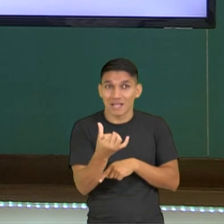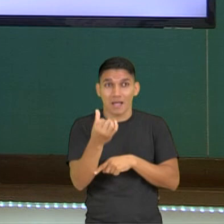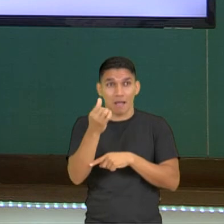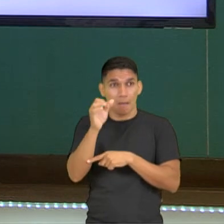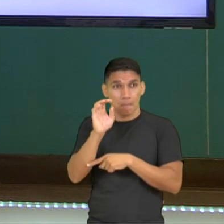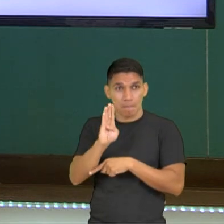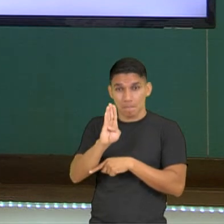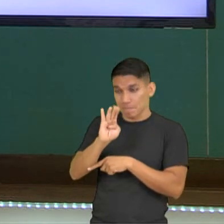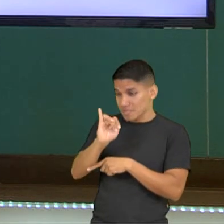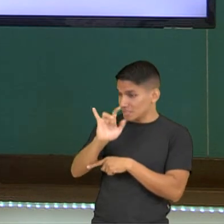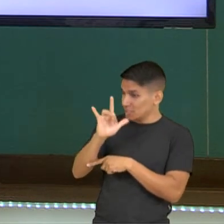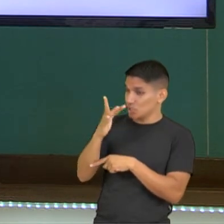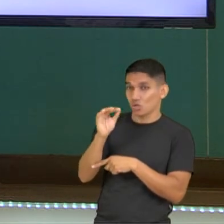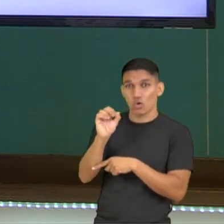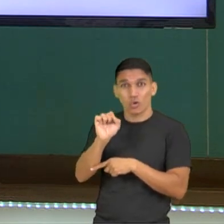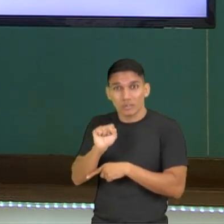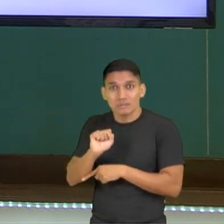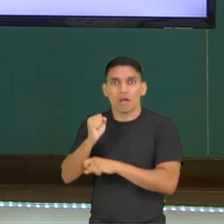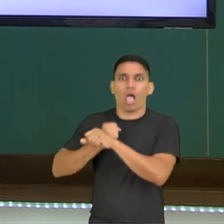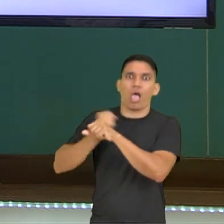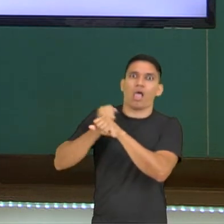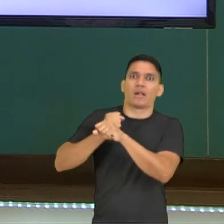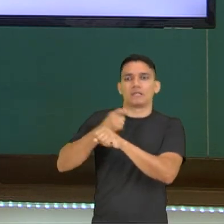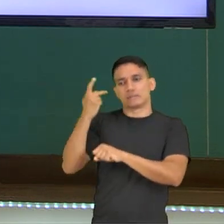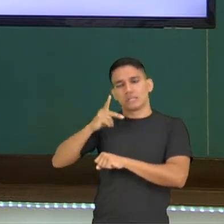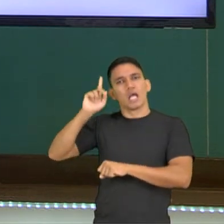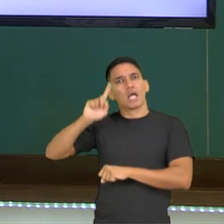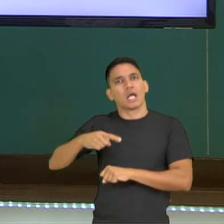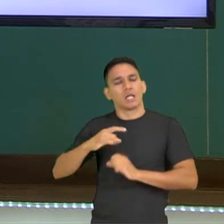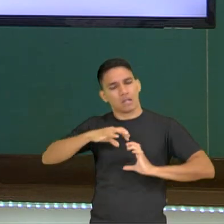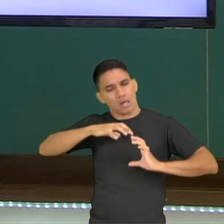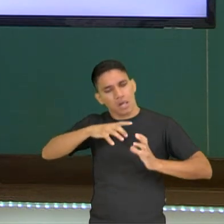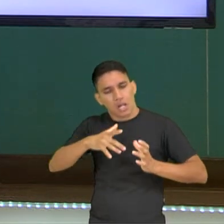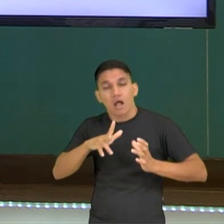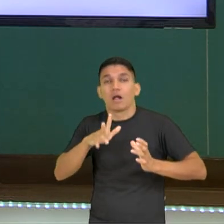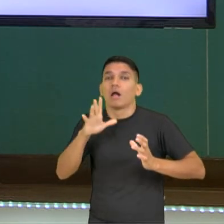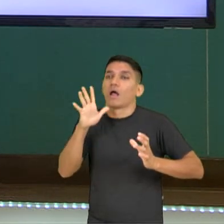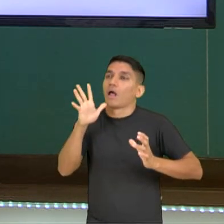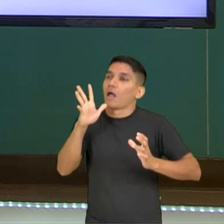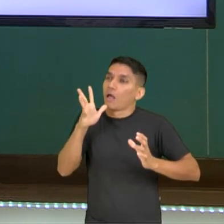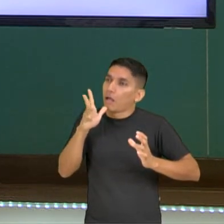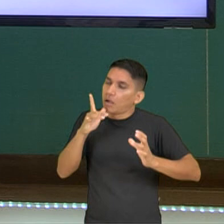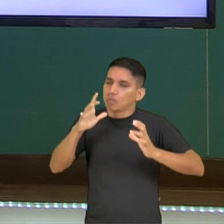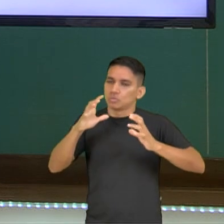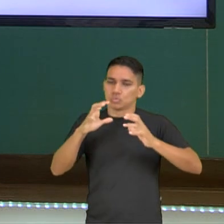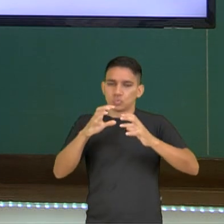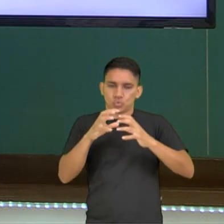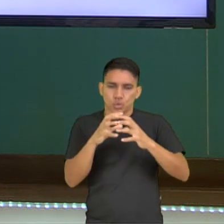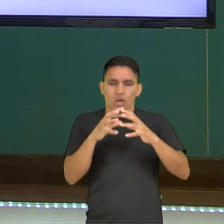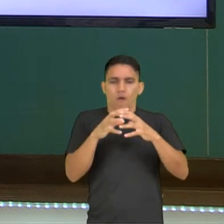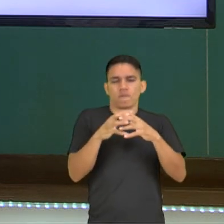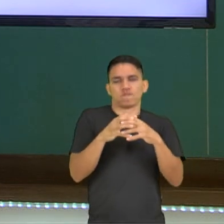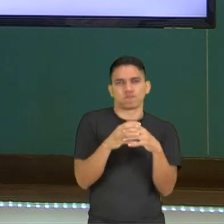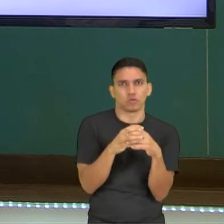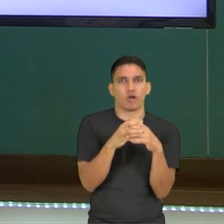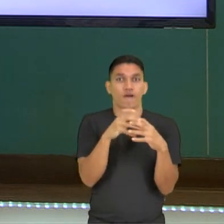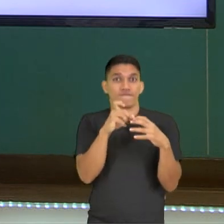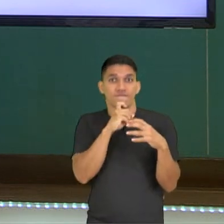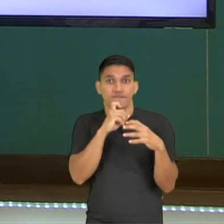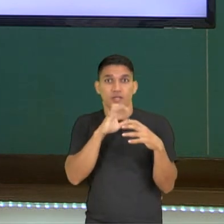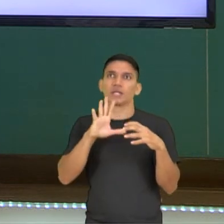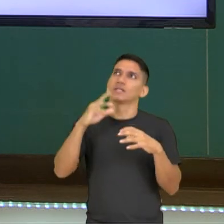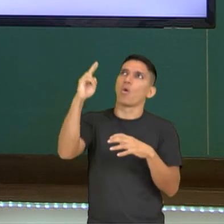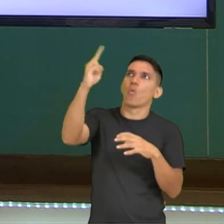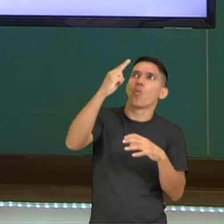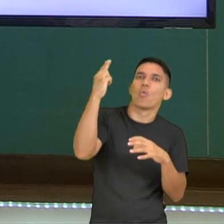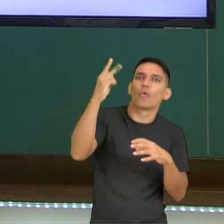de anos. E esse planeta lentamente foi resfriando. O sistema solar, né, o espaço